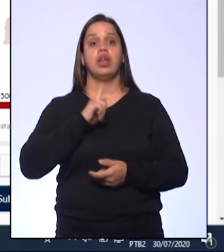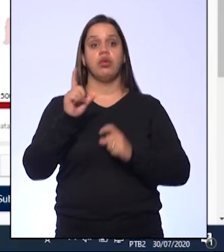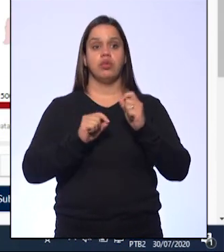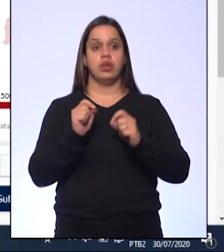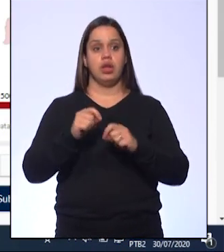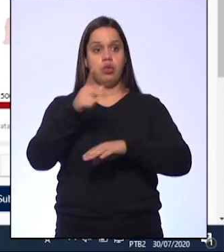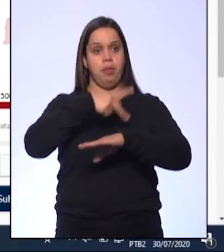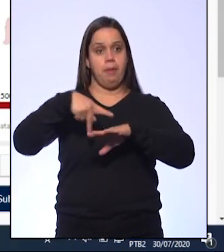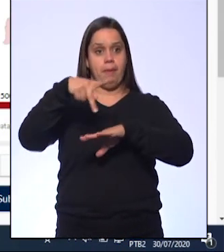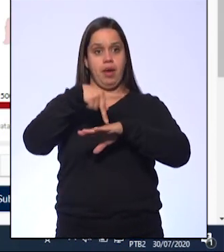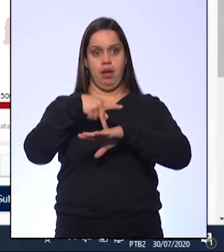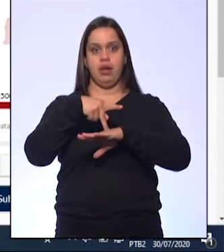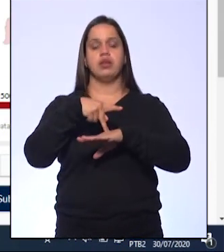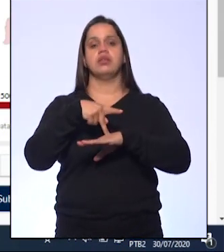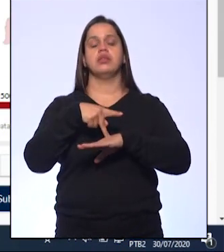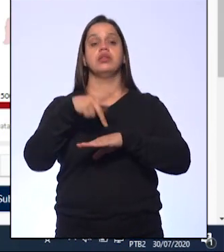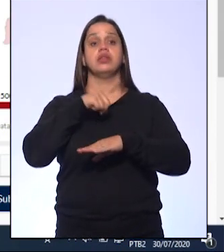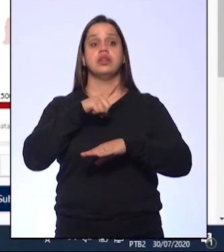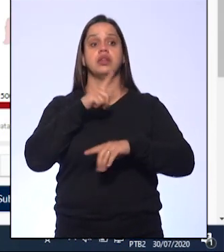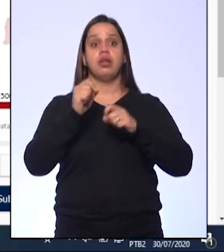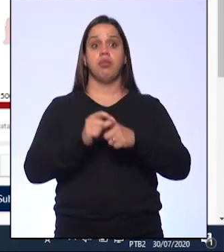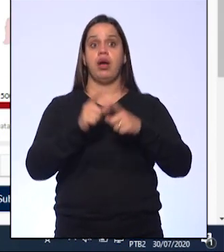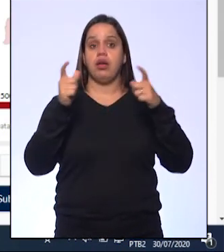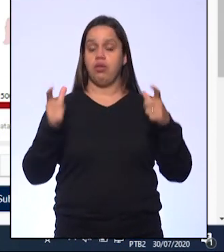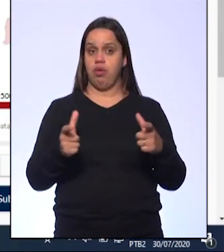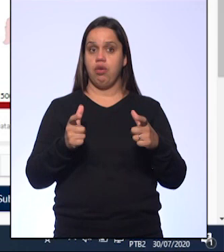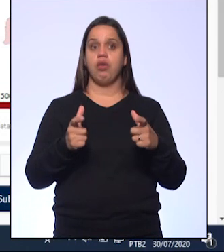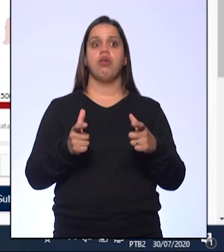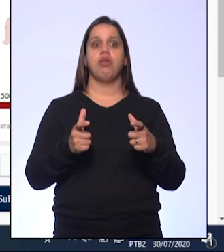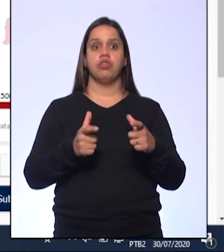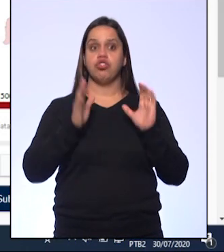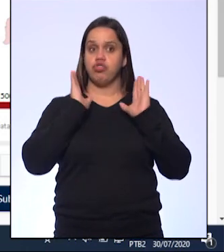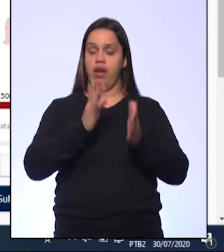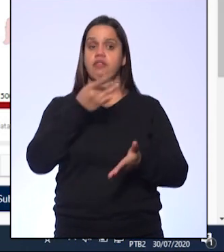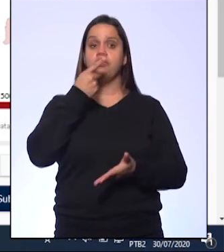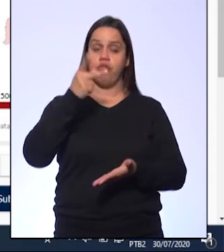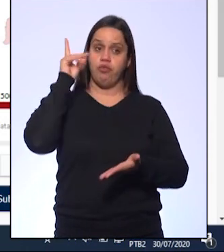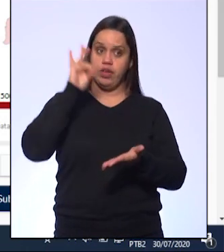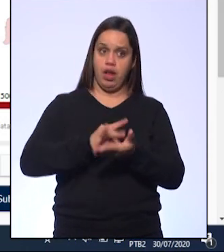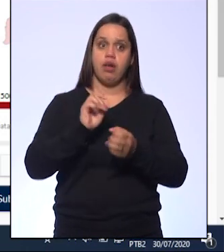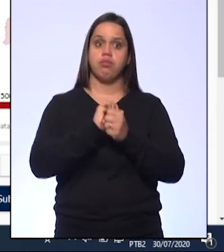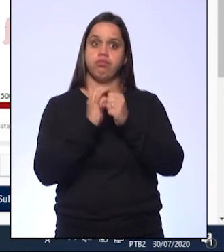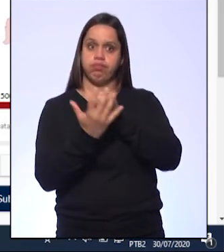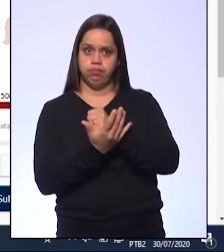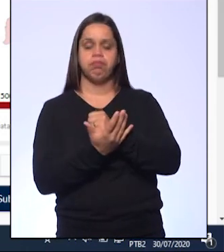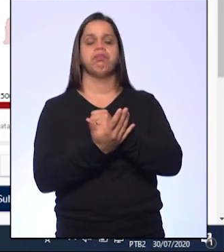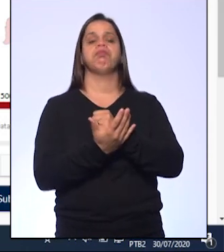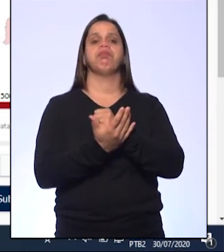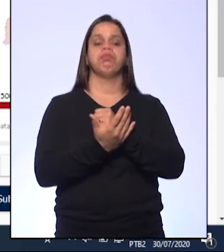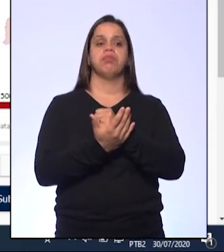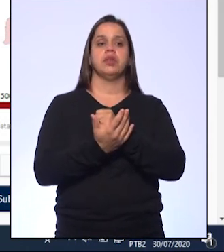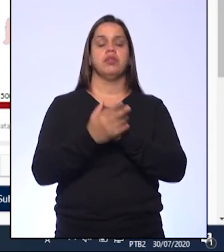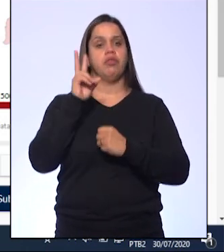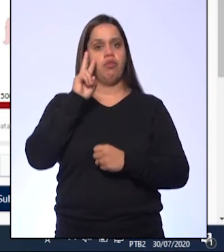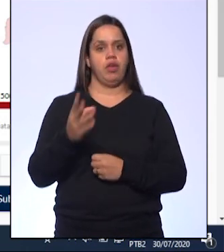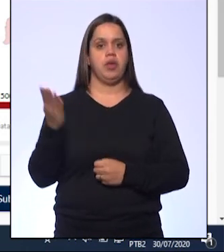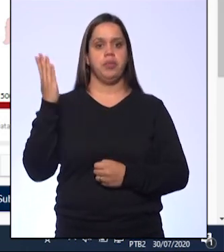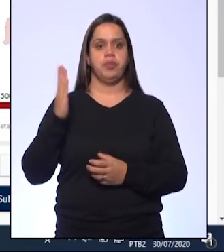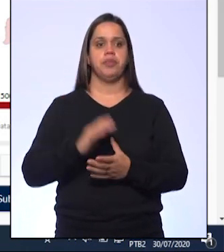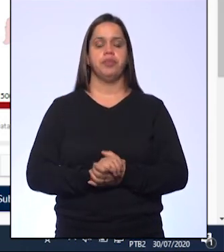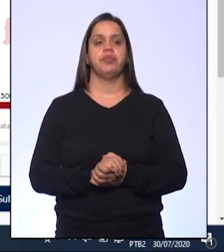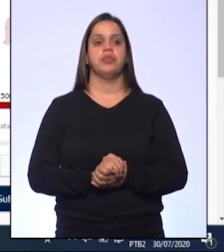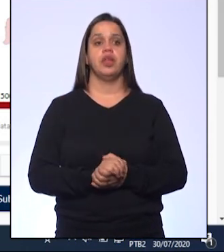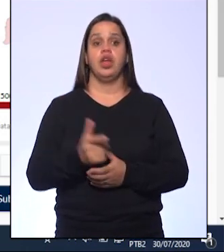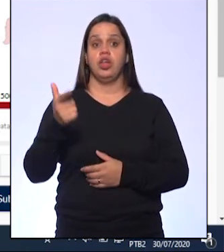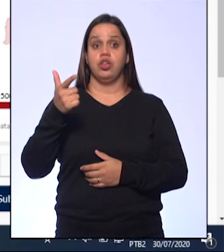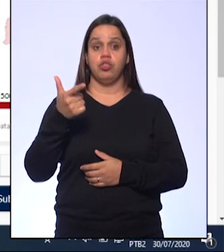os países, né, que tem aí a maior confirmação de casos de Covid-19, tá ok? Eu vou passar mais uma